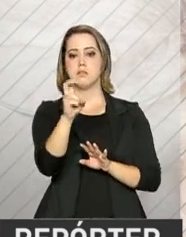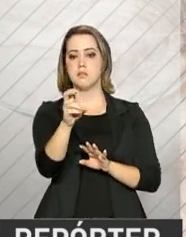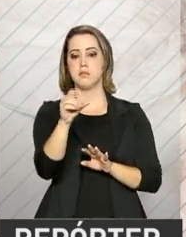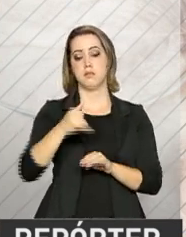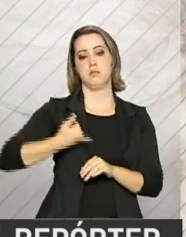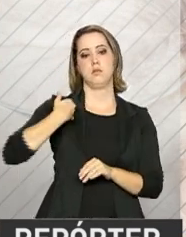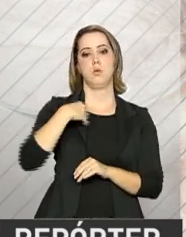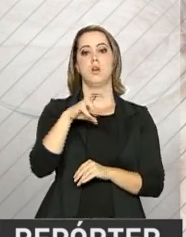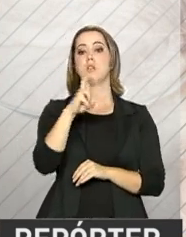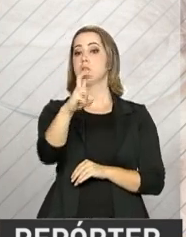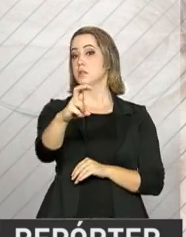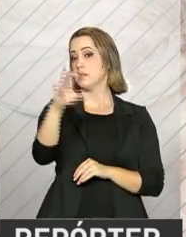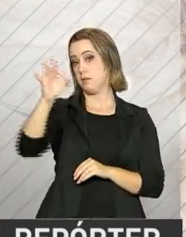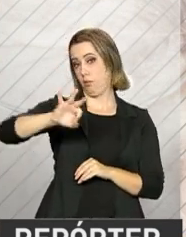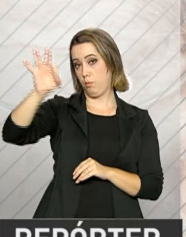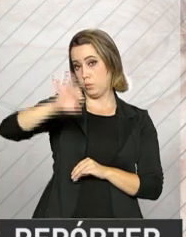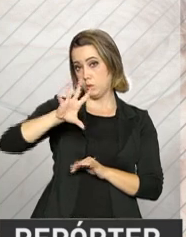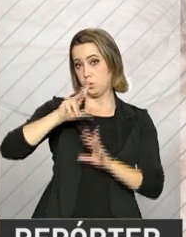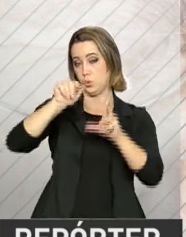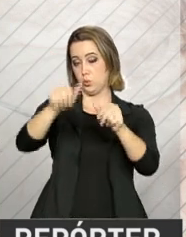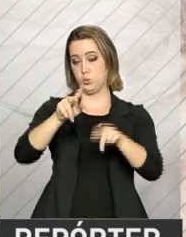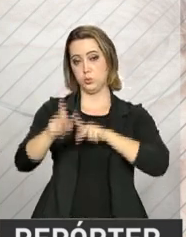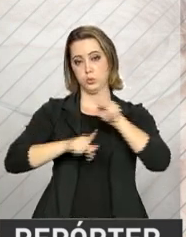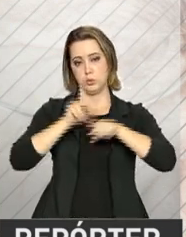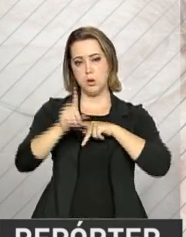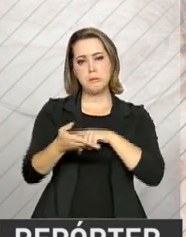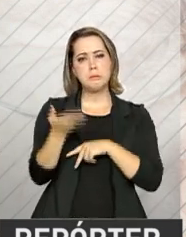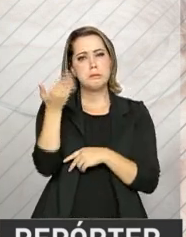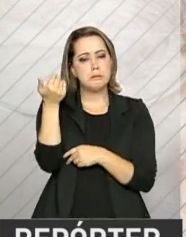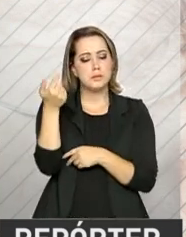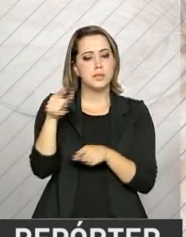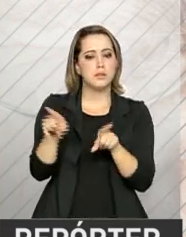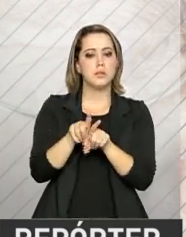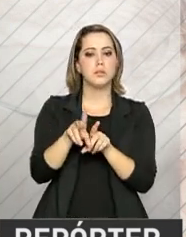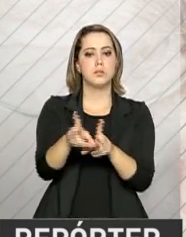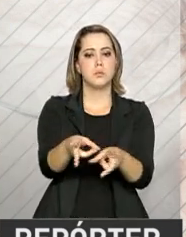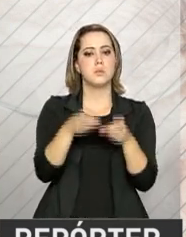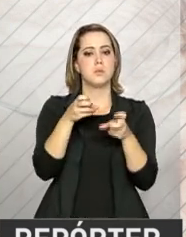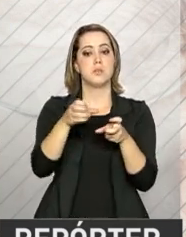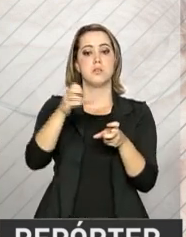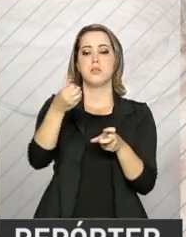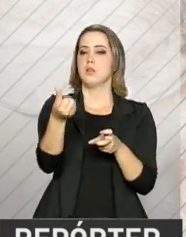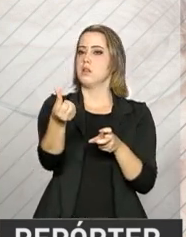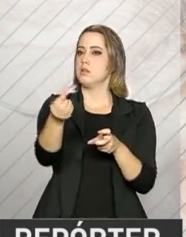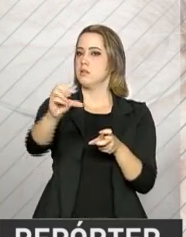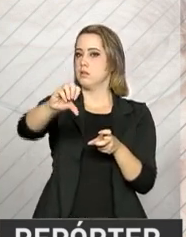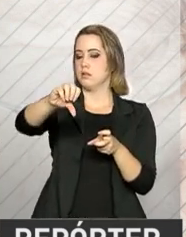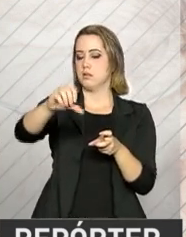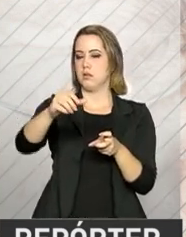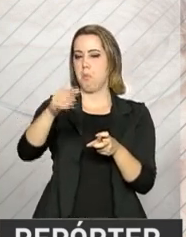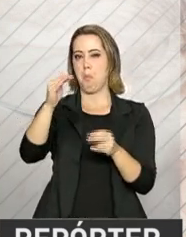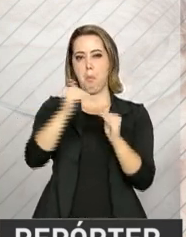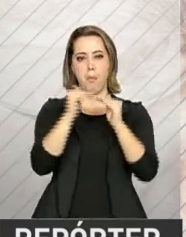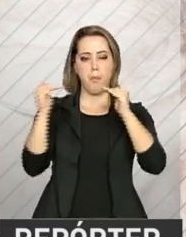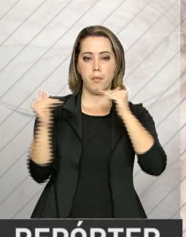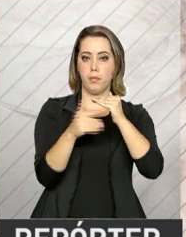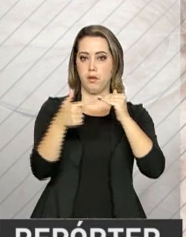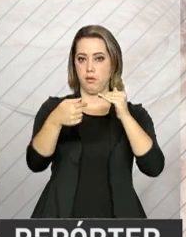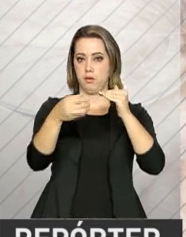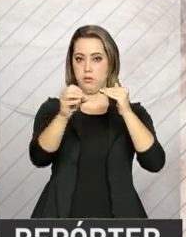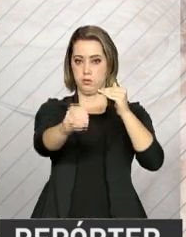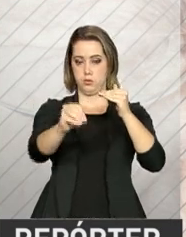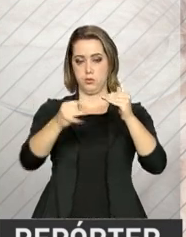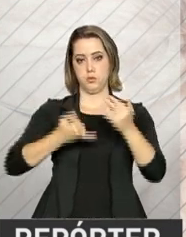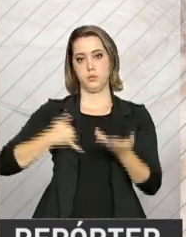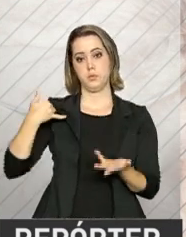de 5% da população total. Naquele ano, a expectativa de vida era de menos de 70 anos. Mas a